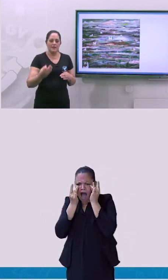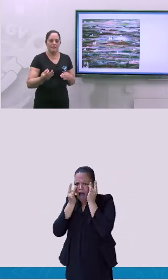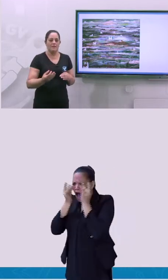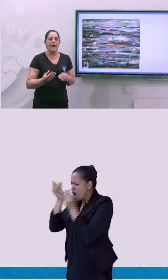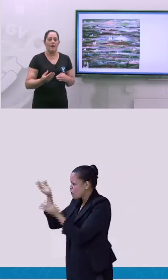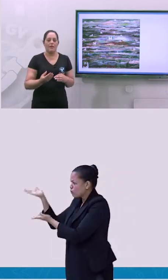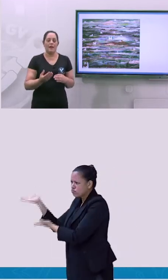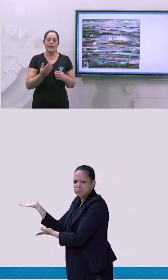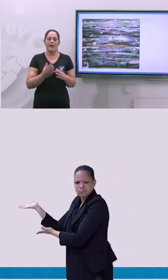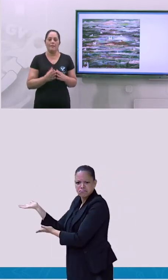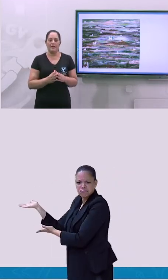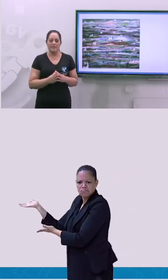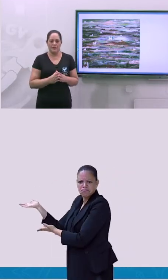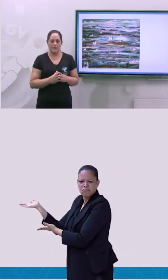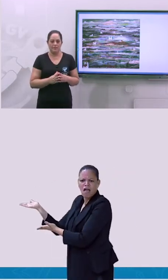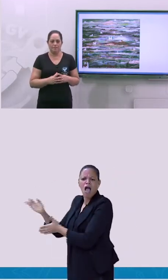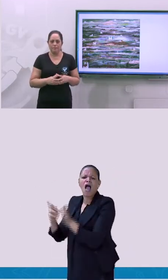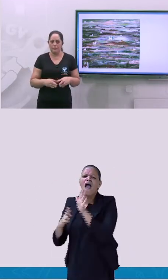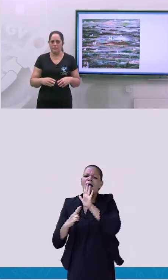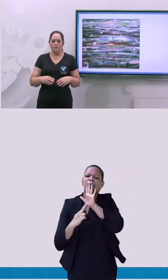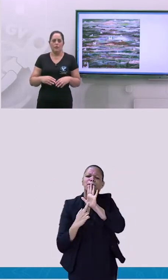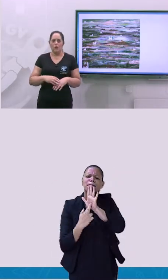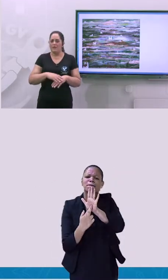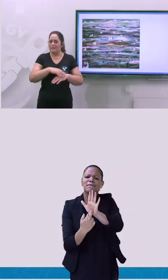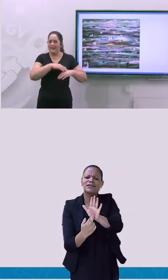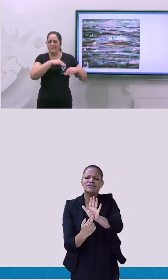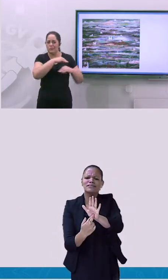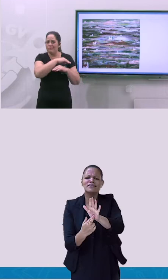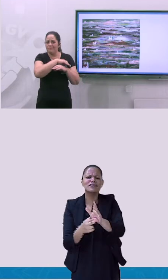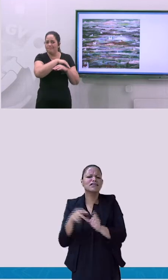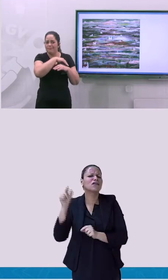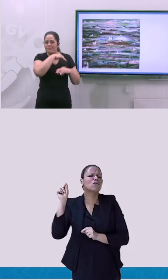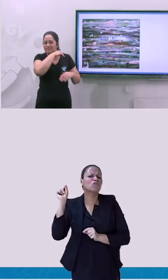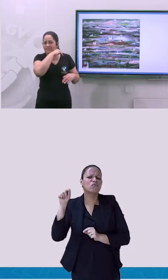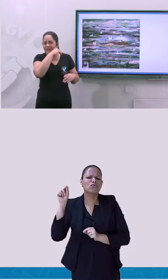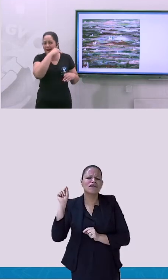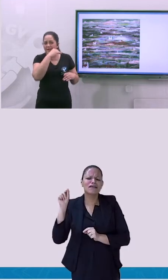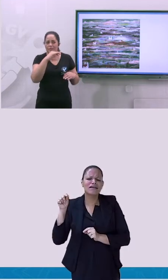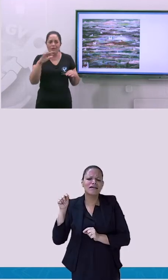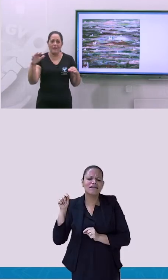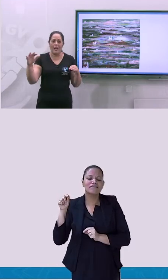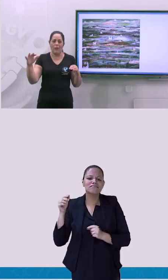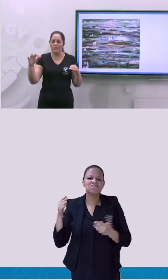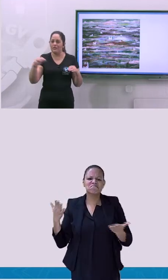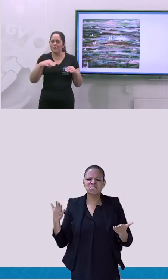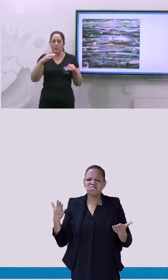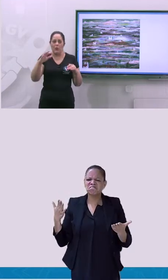desde o início da aula. O que ela representa? Nossa, parece que lugar longe, não tem curva,